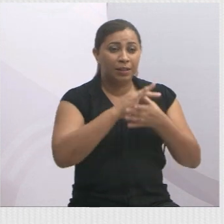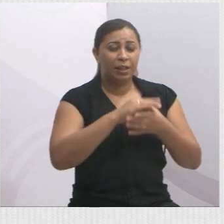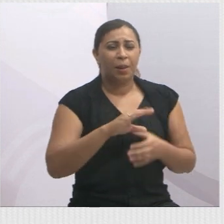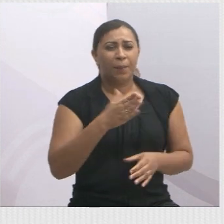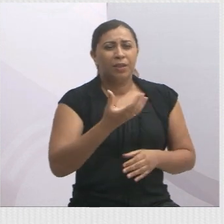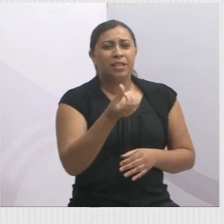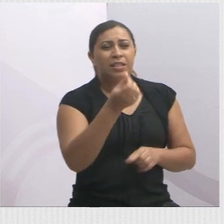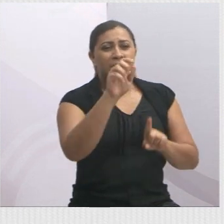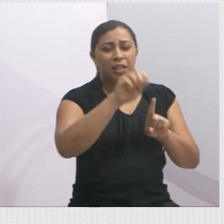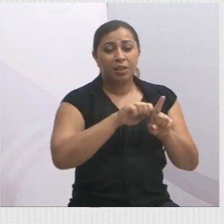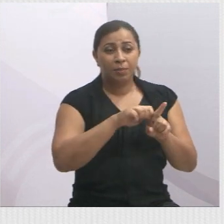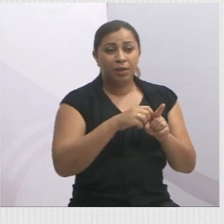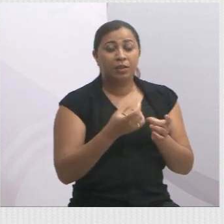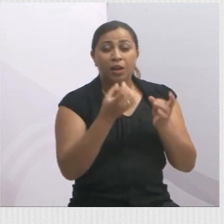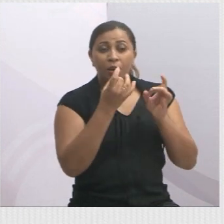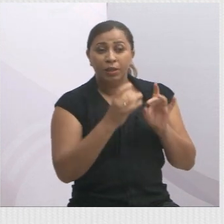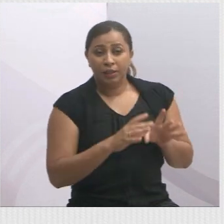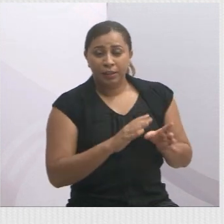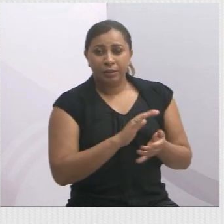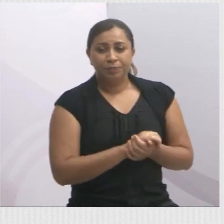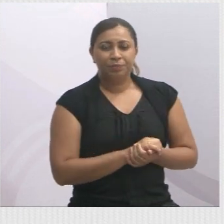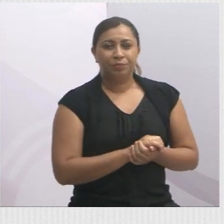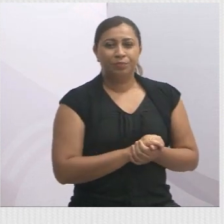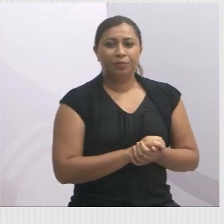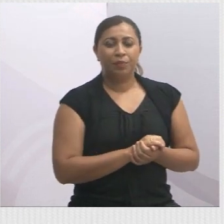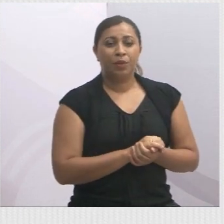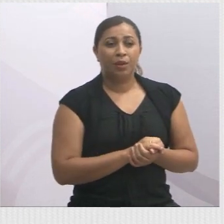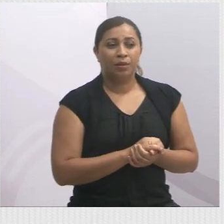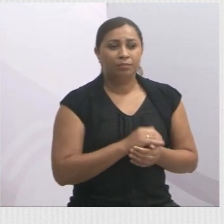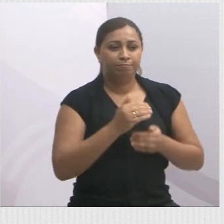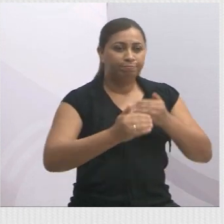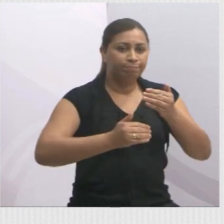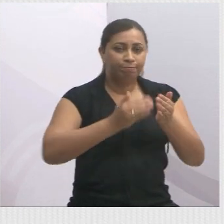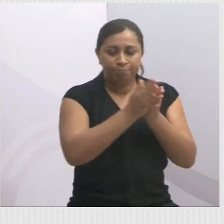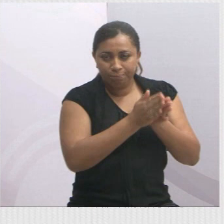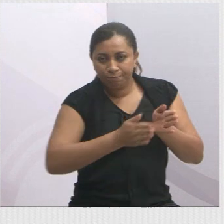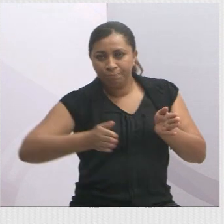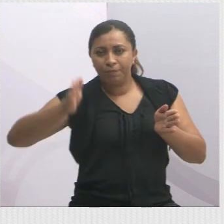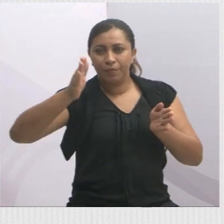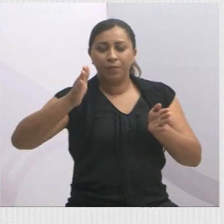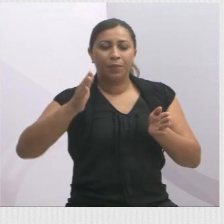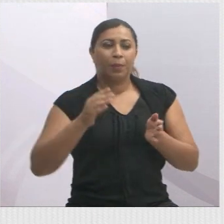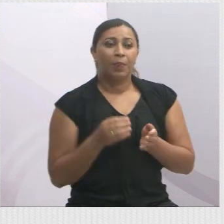meses e, ao deixar o cargo, a partir daquele período, passou a